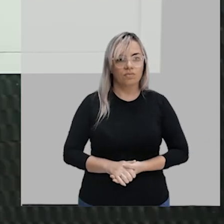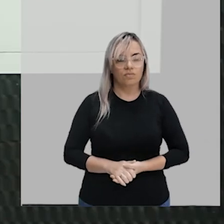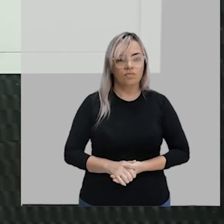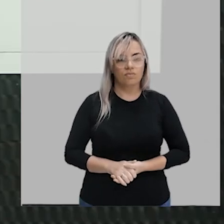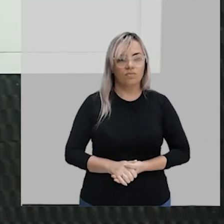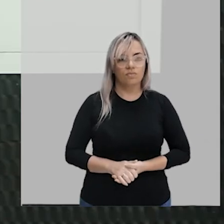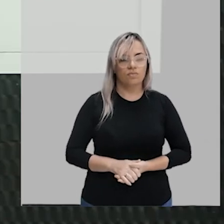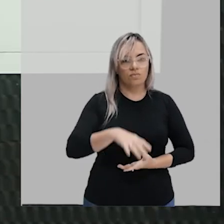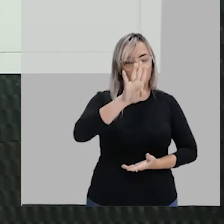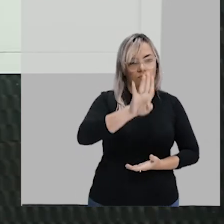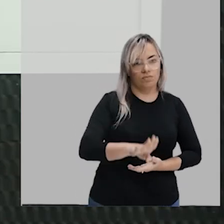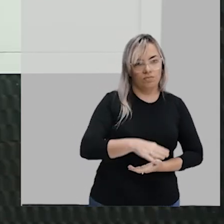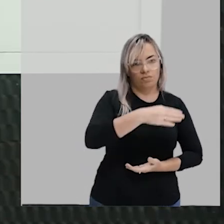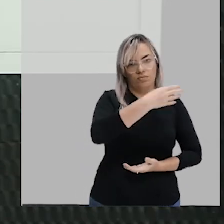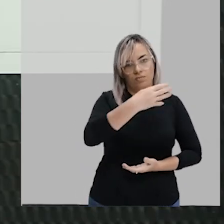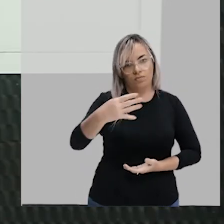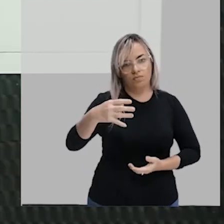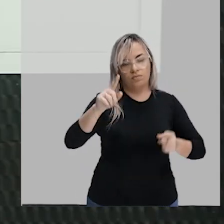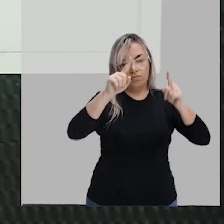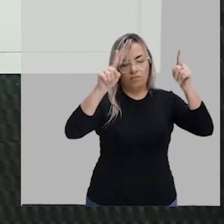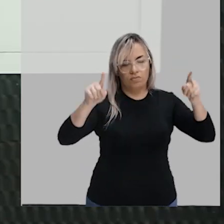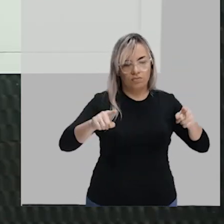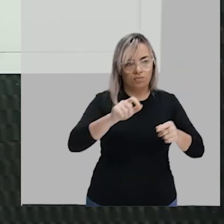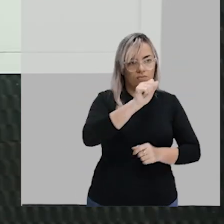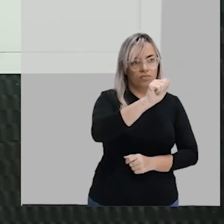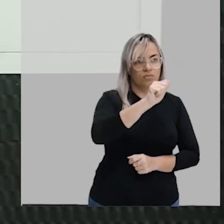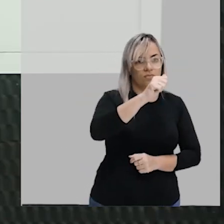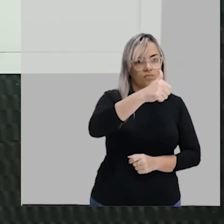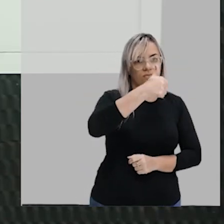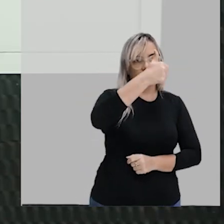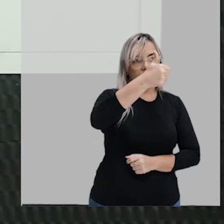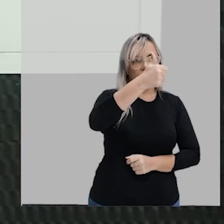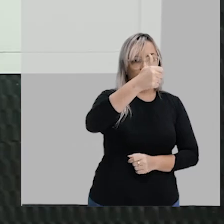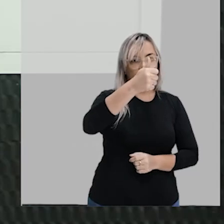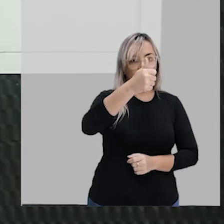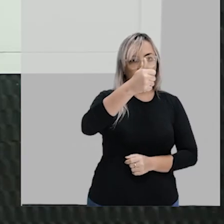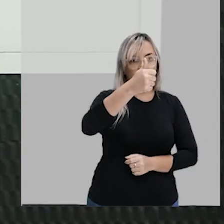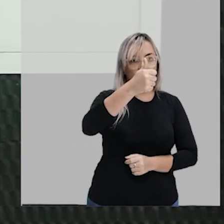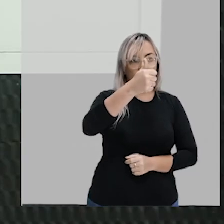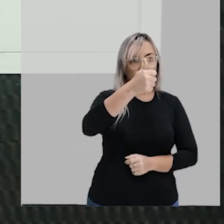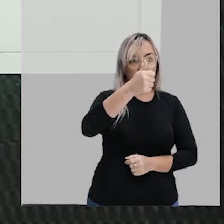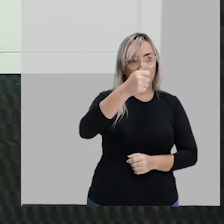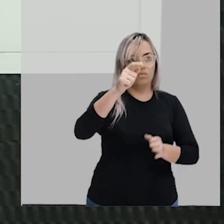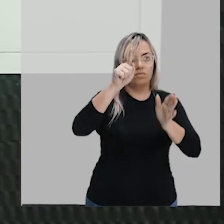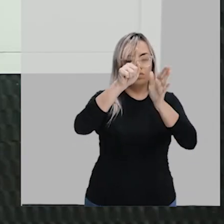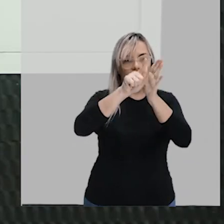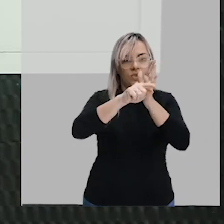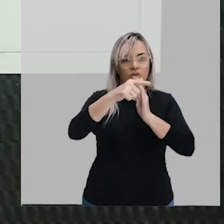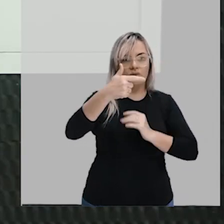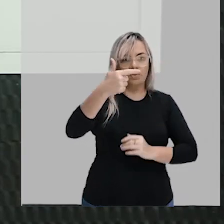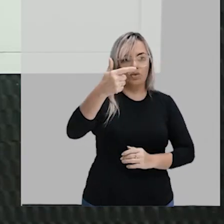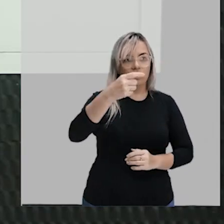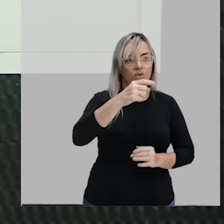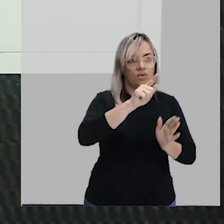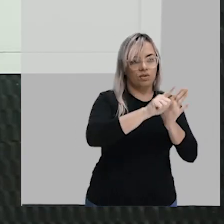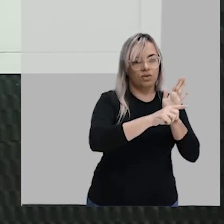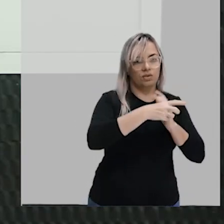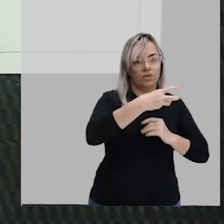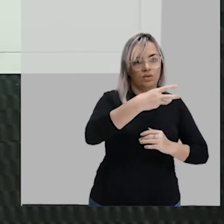formado por 1, menos 3, 0, menos 2, 4 e